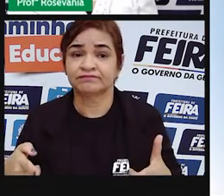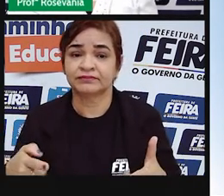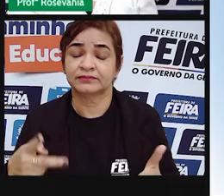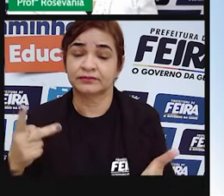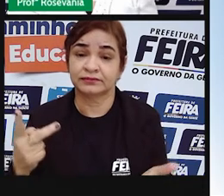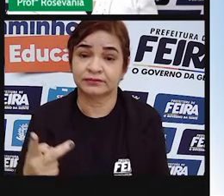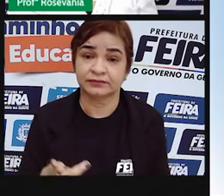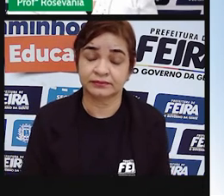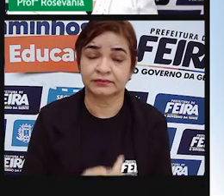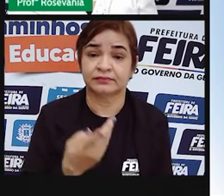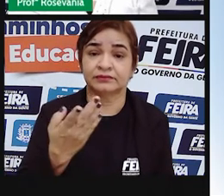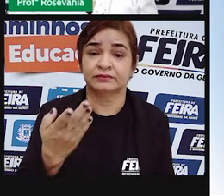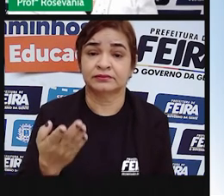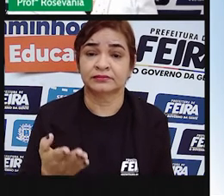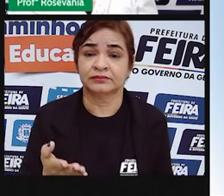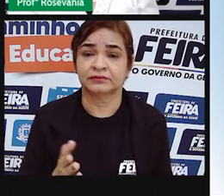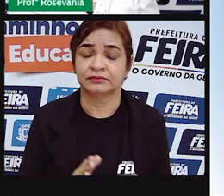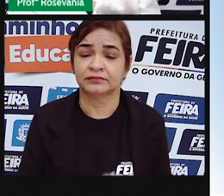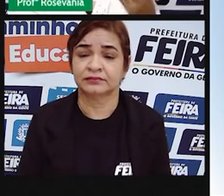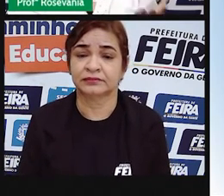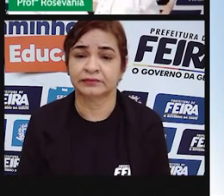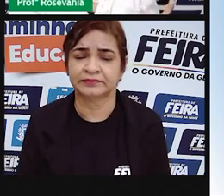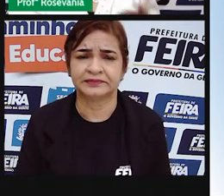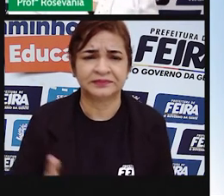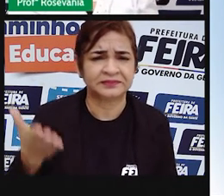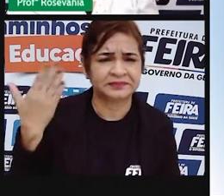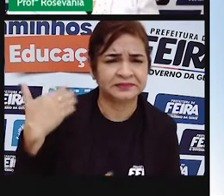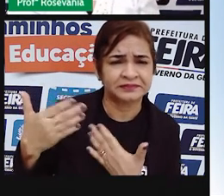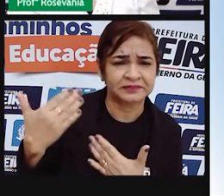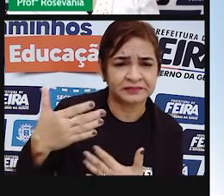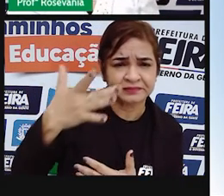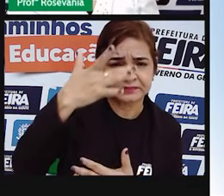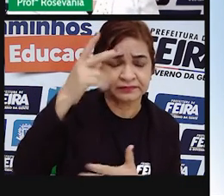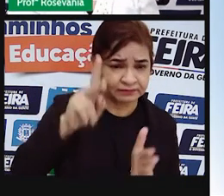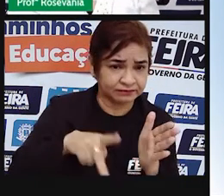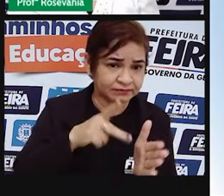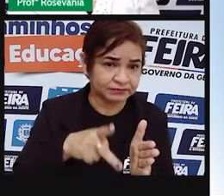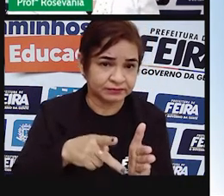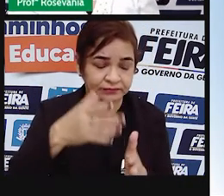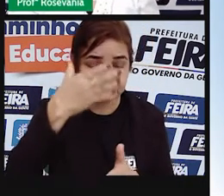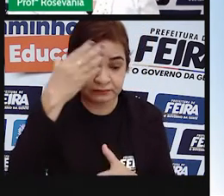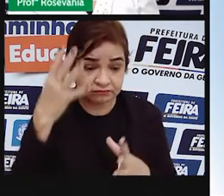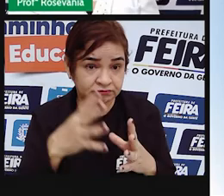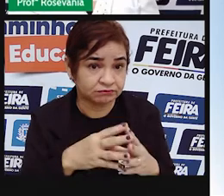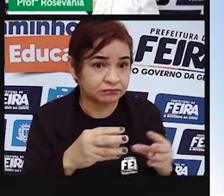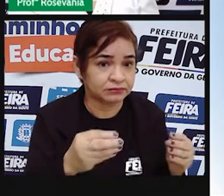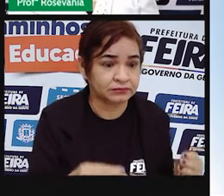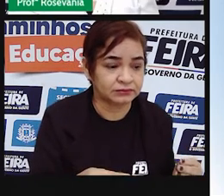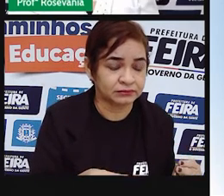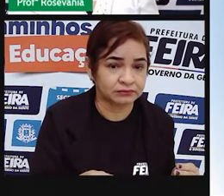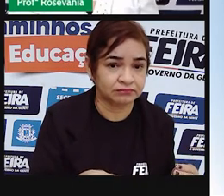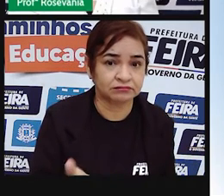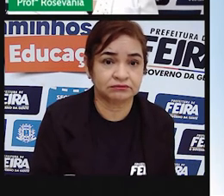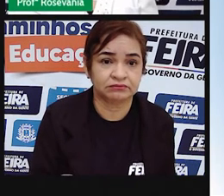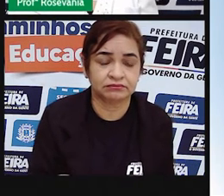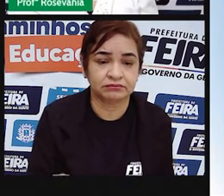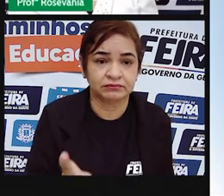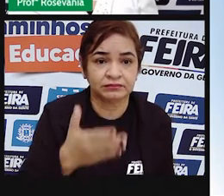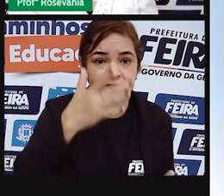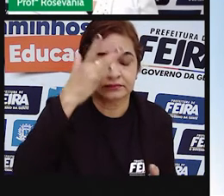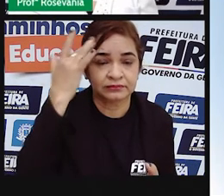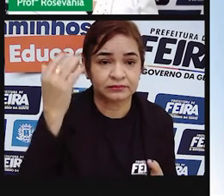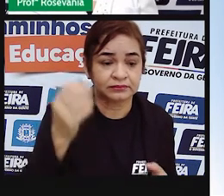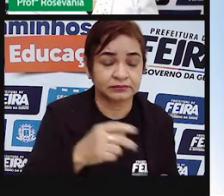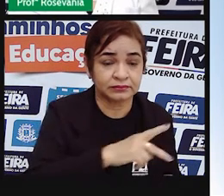muitas pessoas sumiram Machado minhas passadas né e muitas pessoas também tiveram que